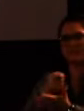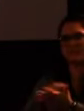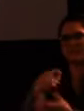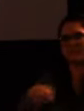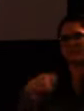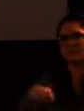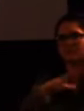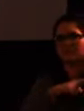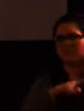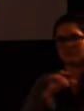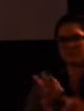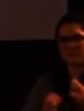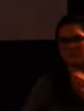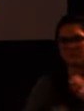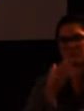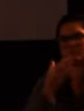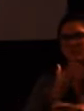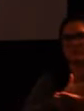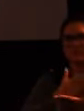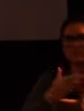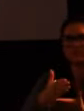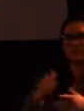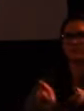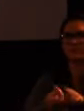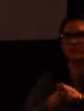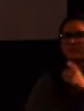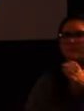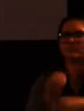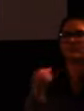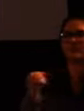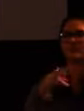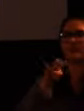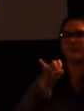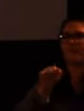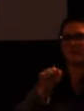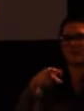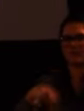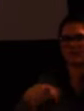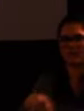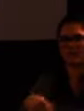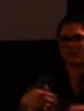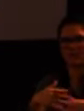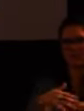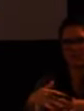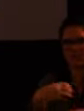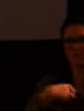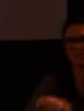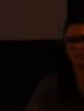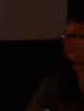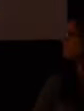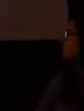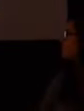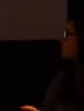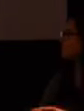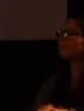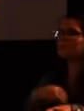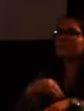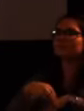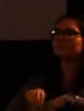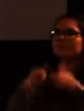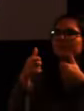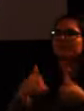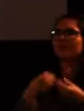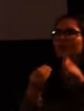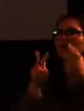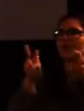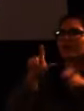momento do projeto de parcelamento e abertura de novas vias na cidade. Pode passar. Bom, e aí falando um pouquinho para vocês a questão do